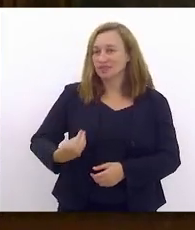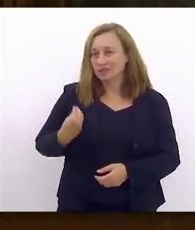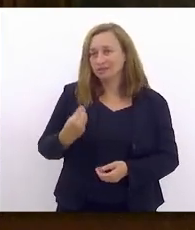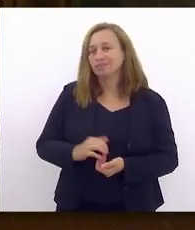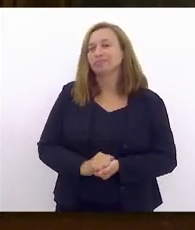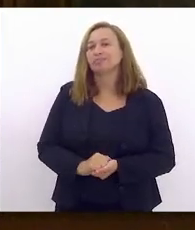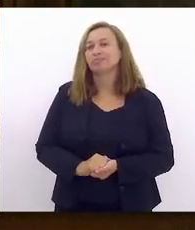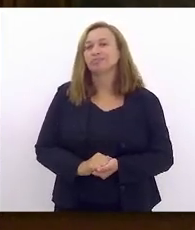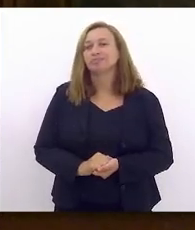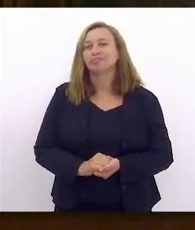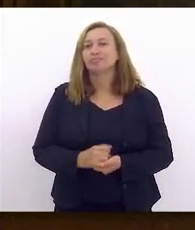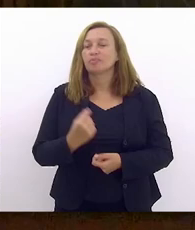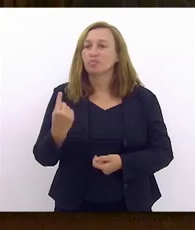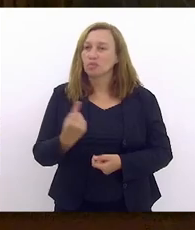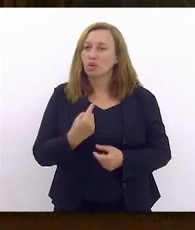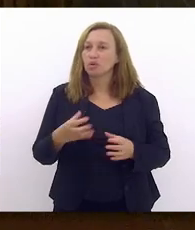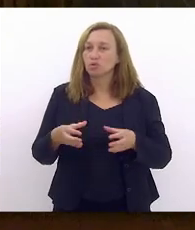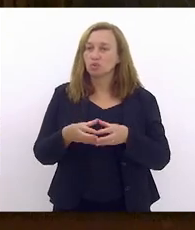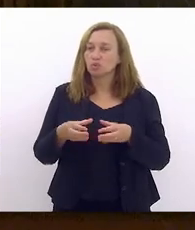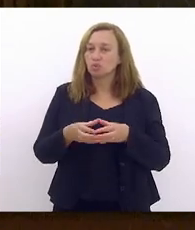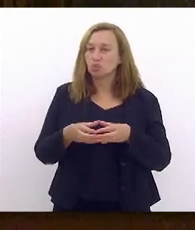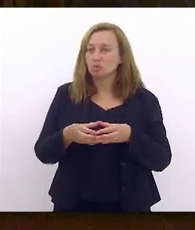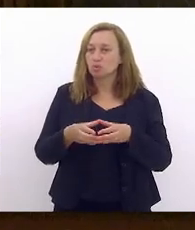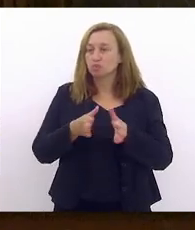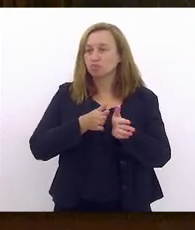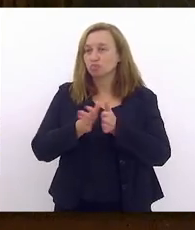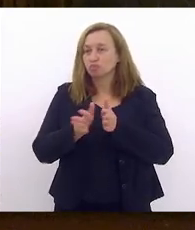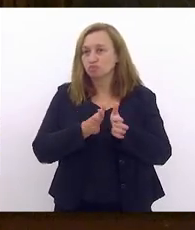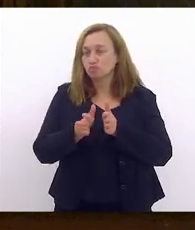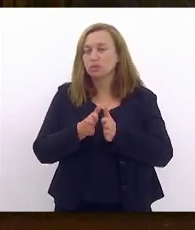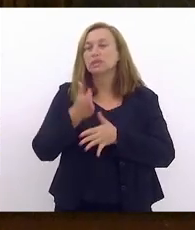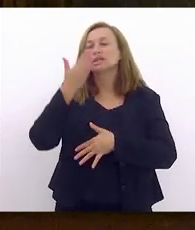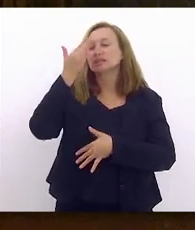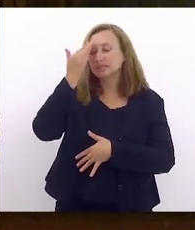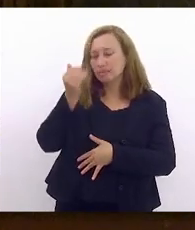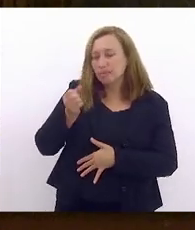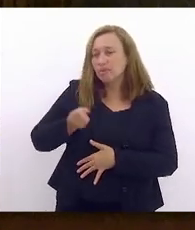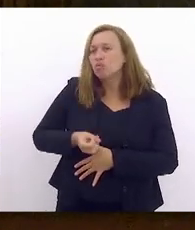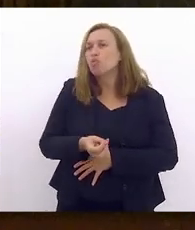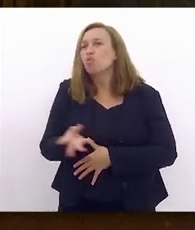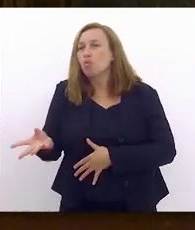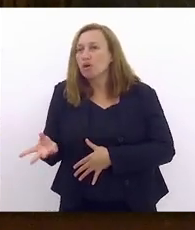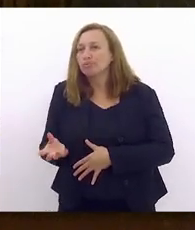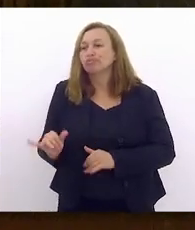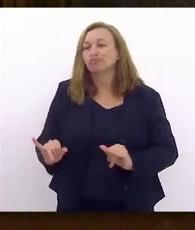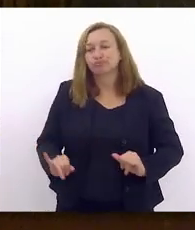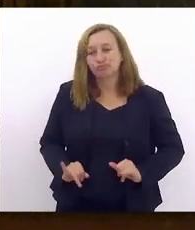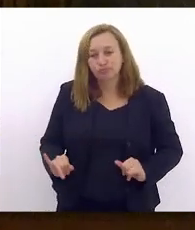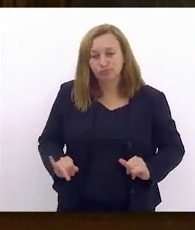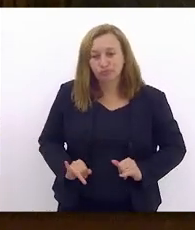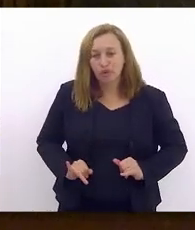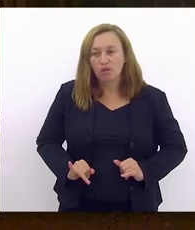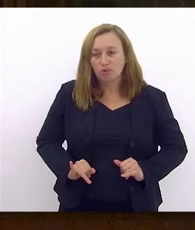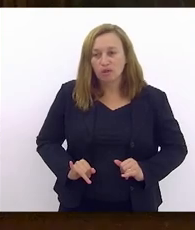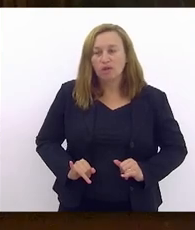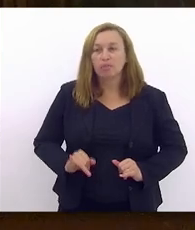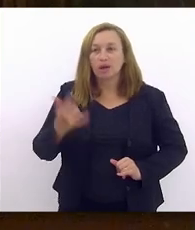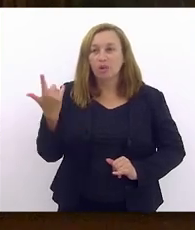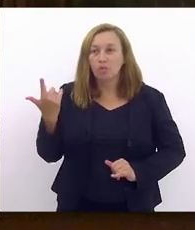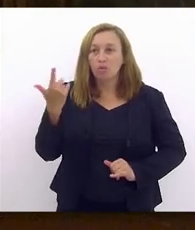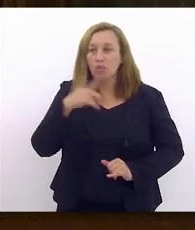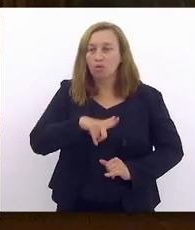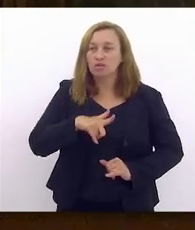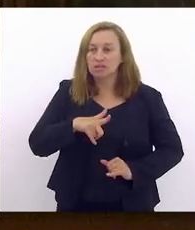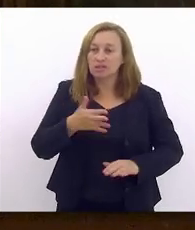Nós que somos do grupo de acesso, nós sabemos o quanto a gente sofre para colocar um carnaval na rua. E aqui eu estou